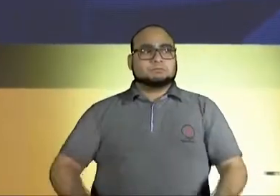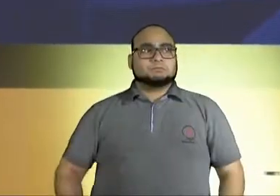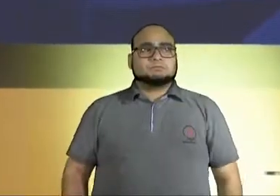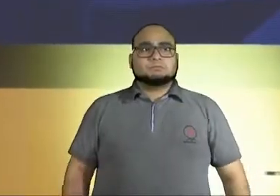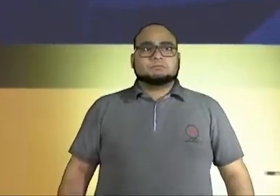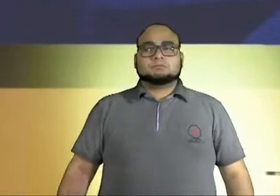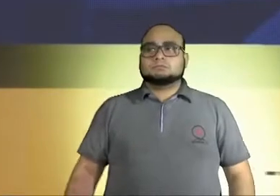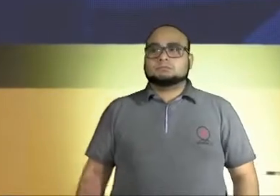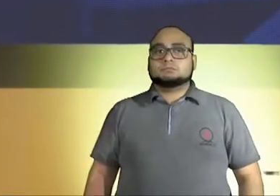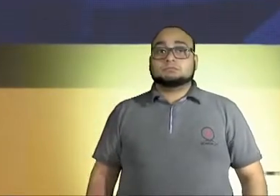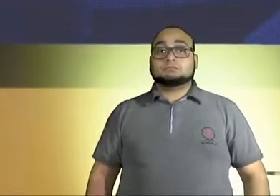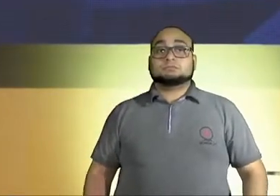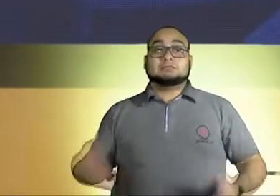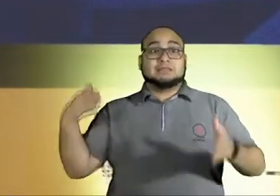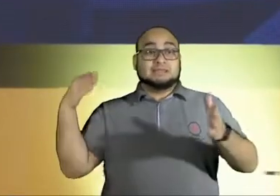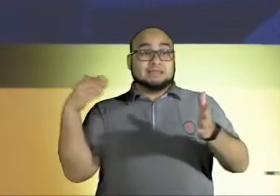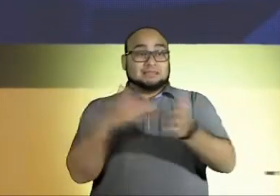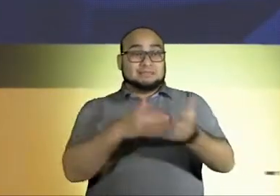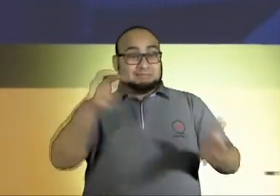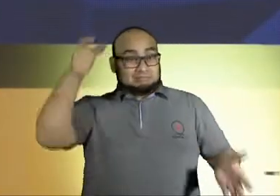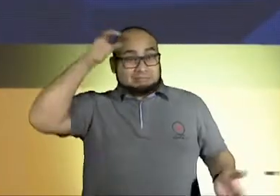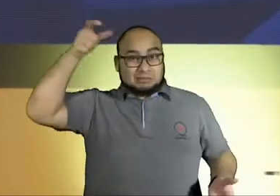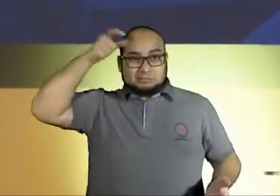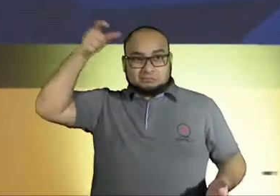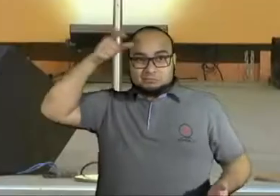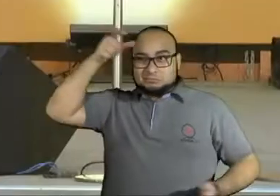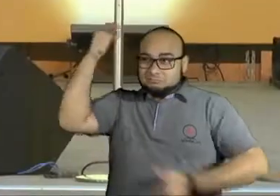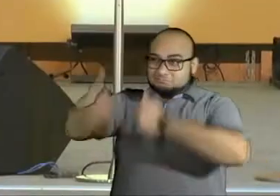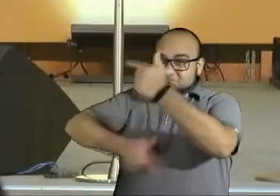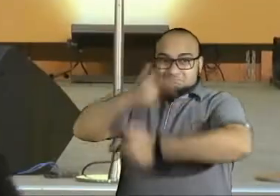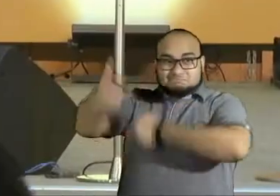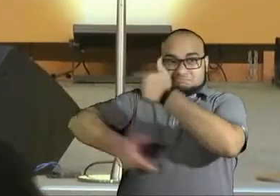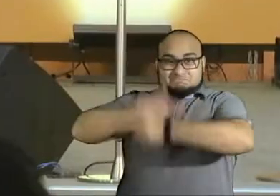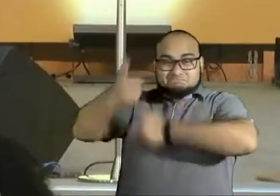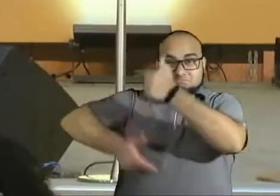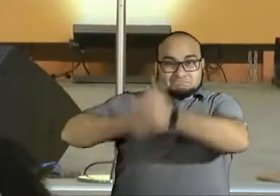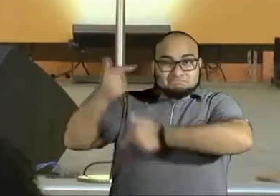Até o inimigo trabalha igual um ponteiro no relógio,